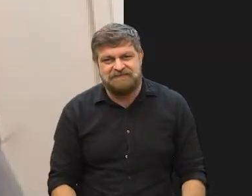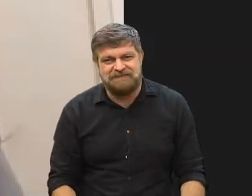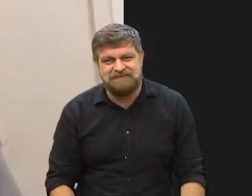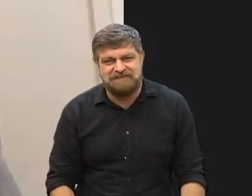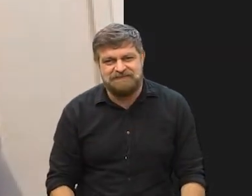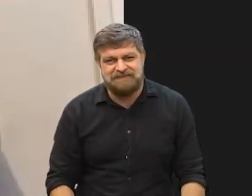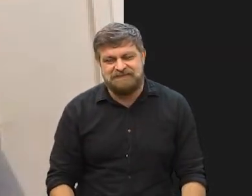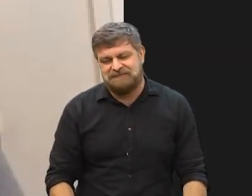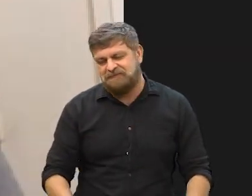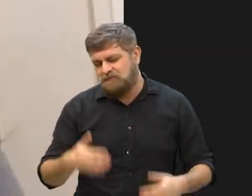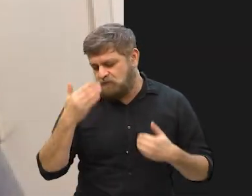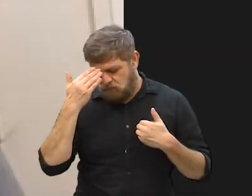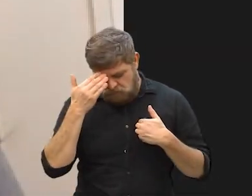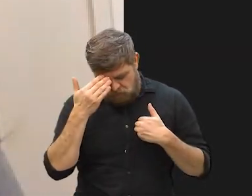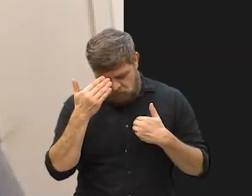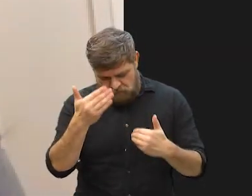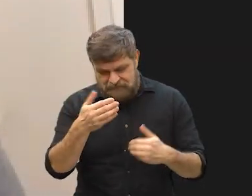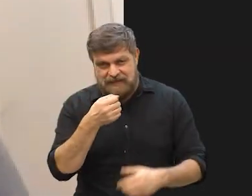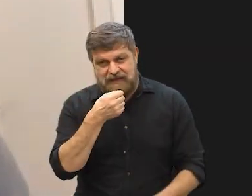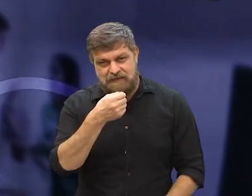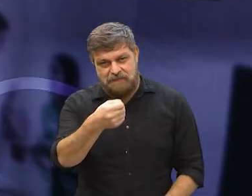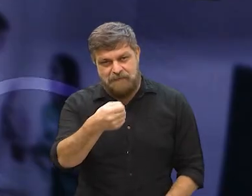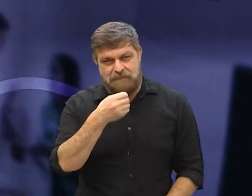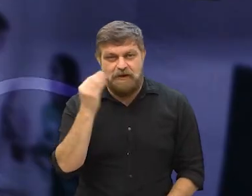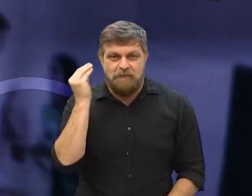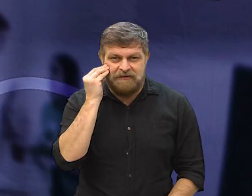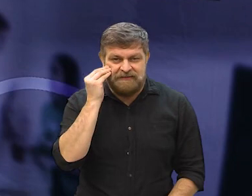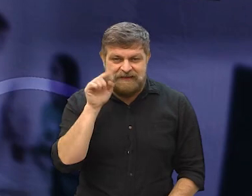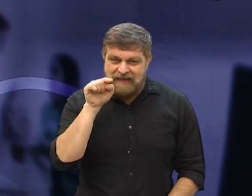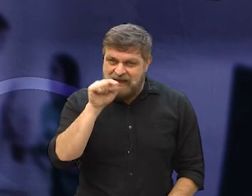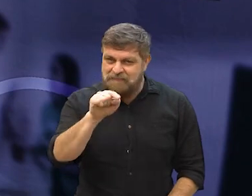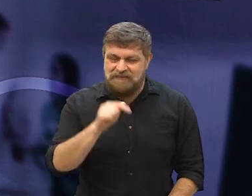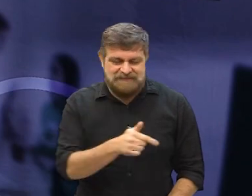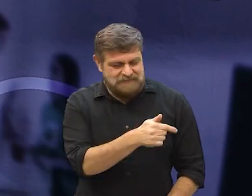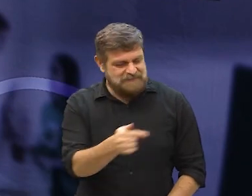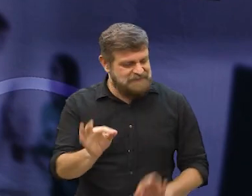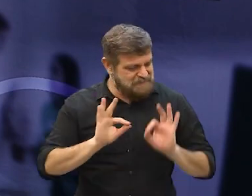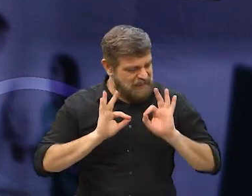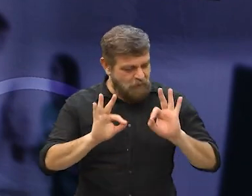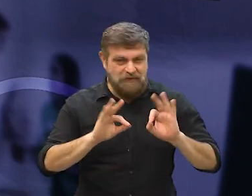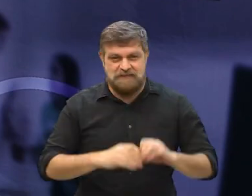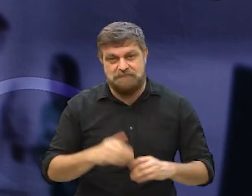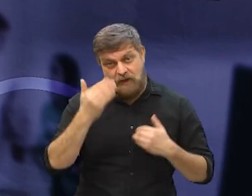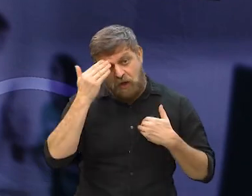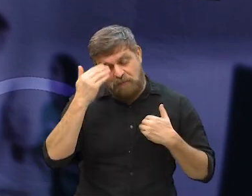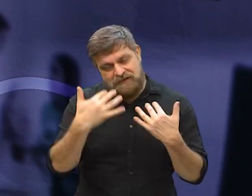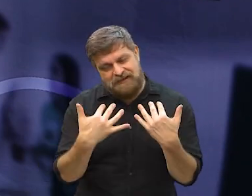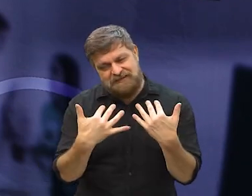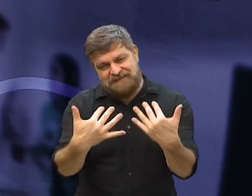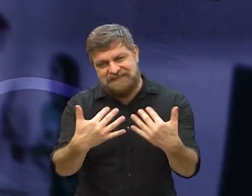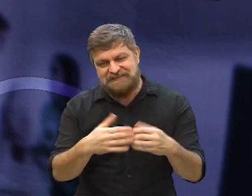19-97403-3716, tá bom? Legal. Muito obrigada por essa oportunidade. Para você, uma excelente semana. Obrigada por mais uma